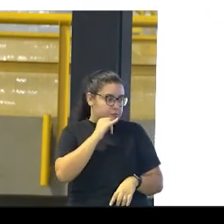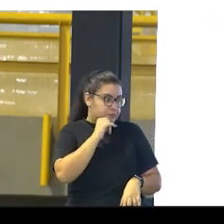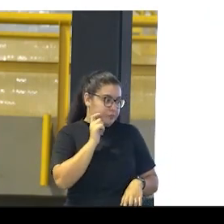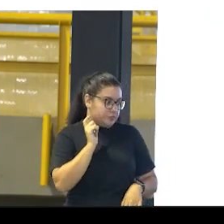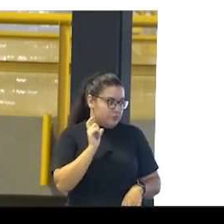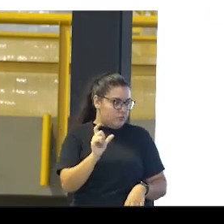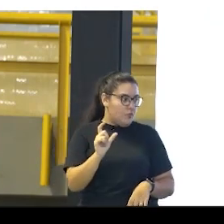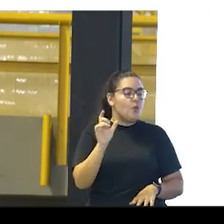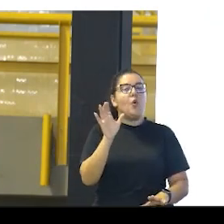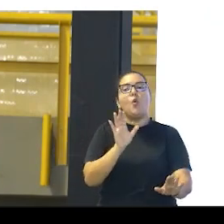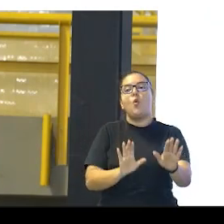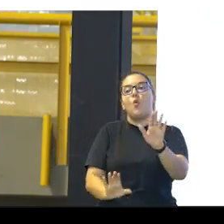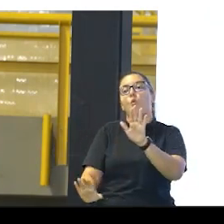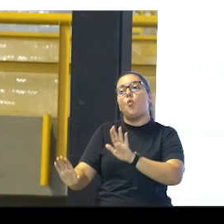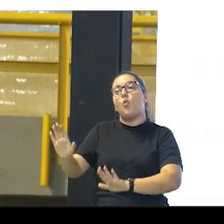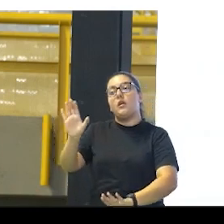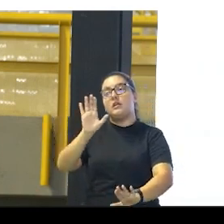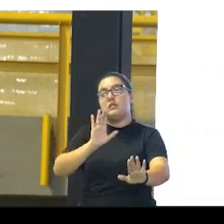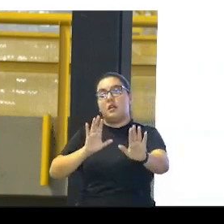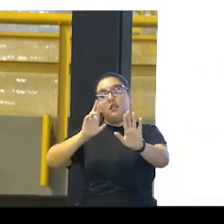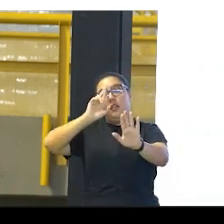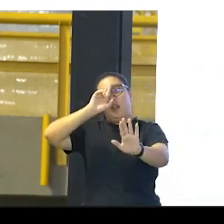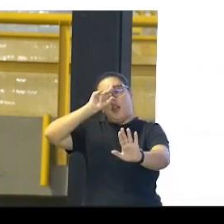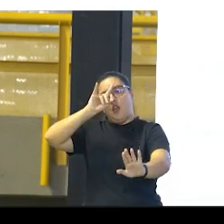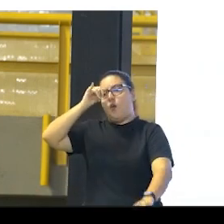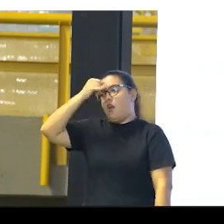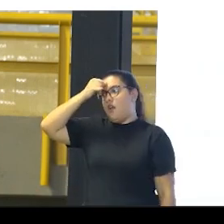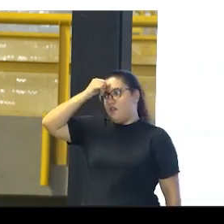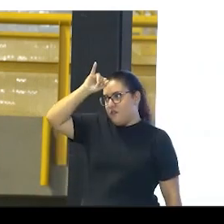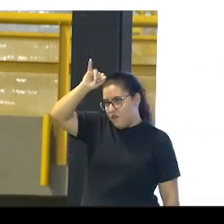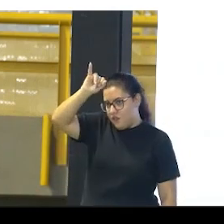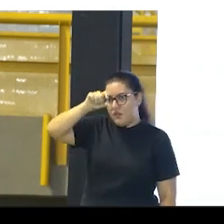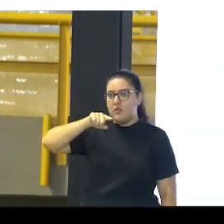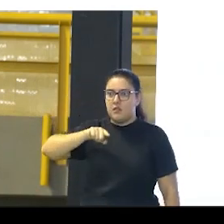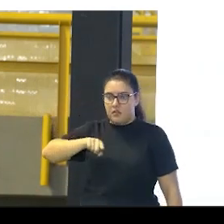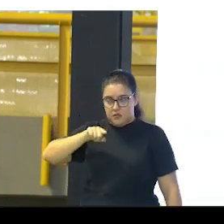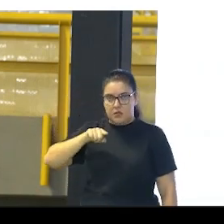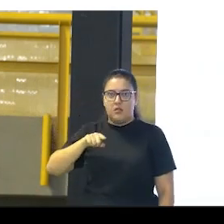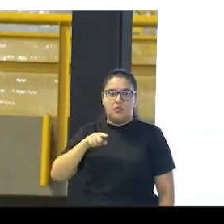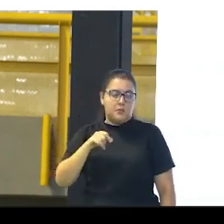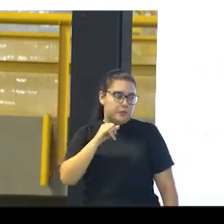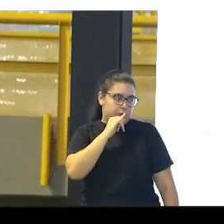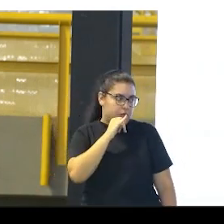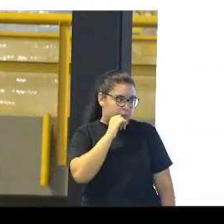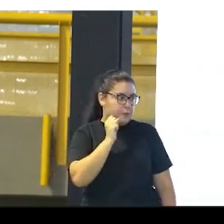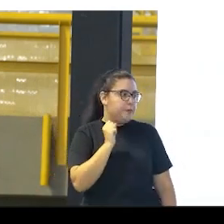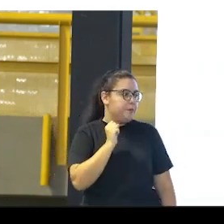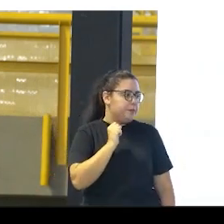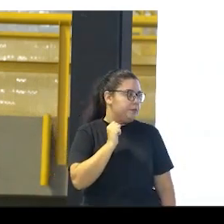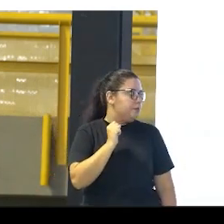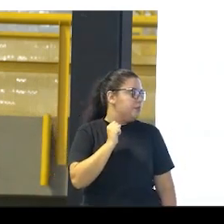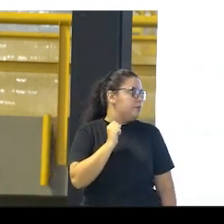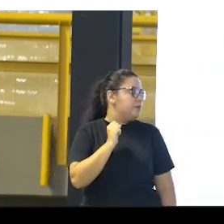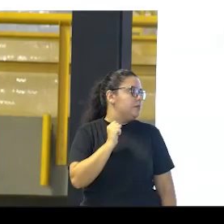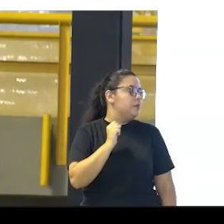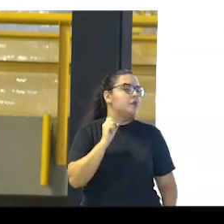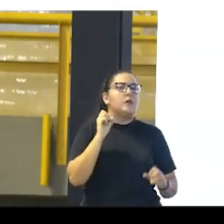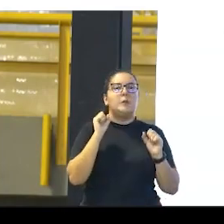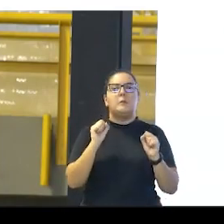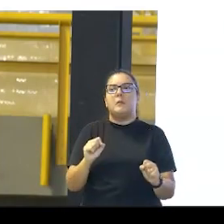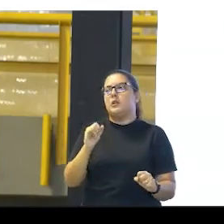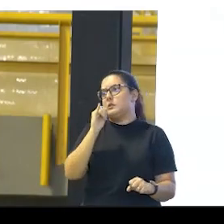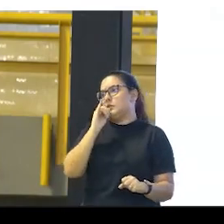classificação. Cuidado para não tropeçar nas pequenas pedras. Deixa para tropeçar